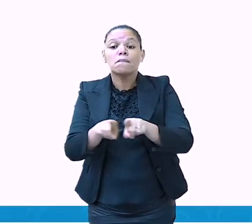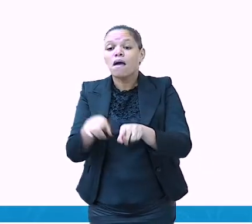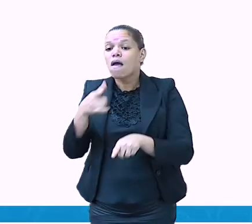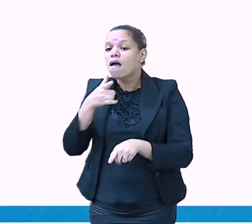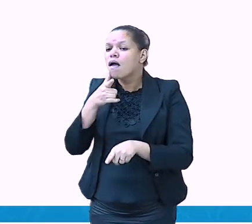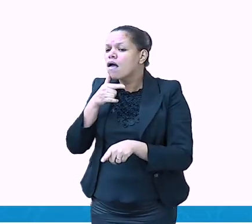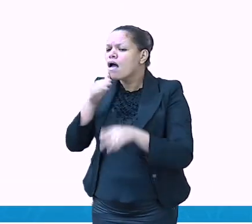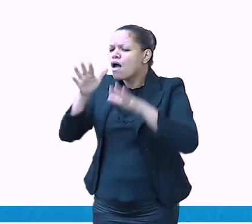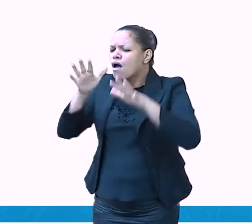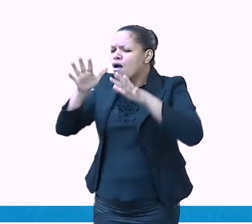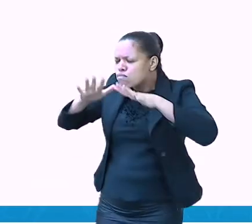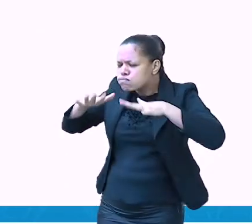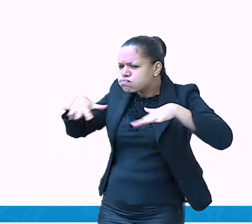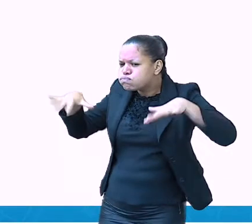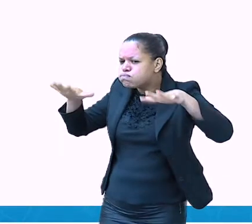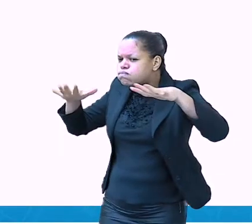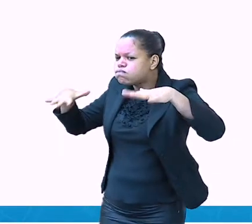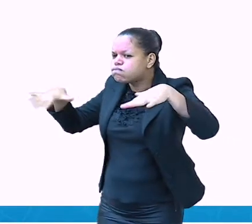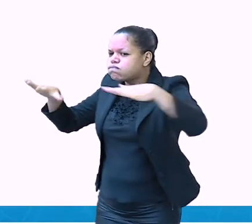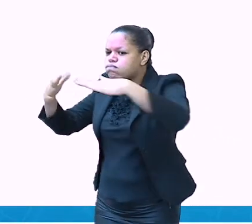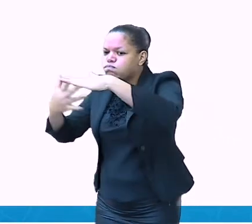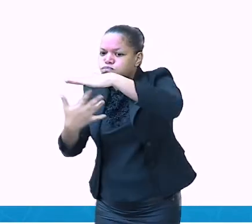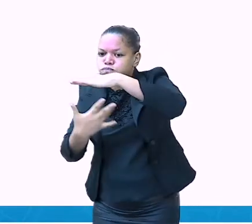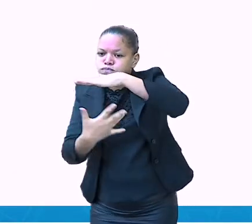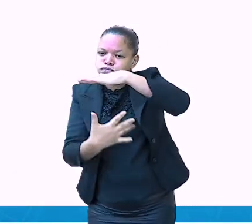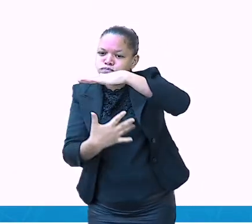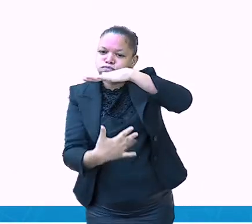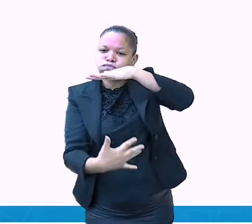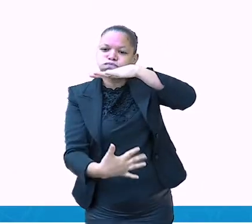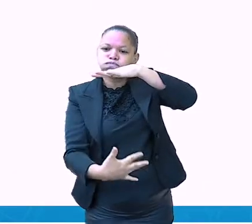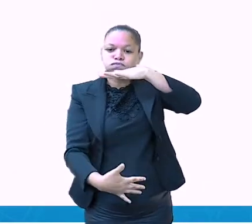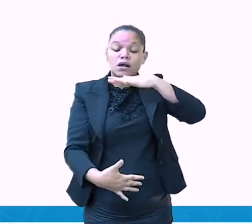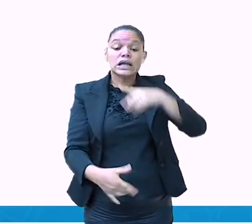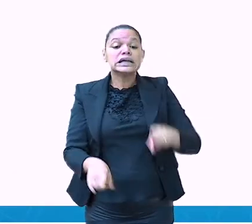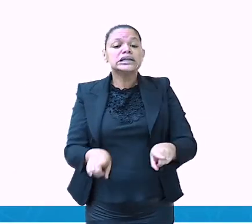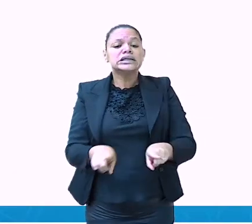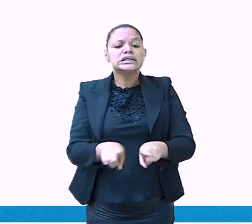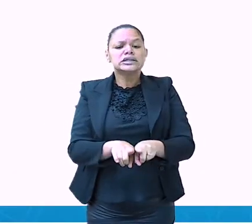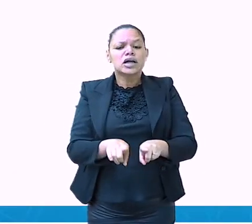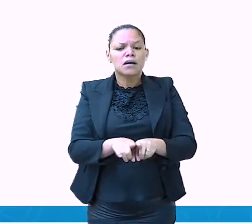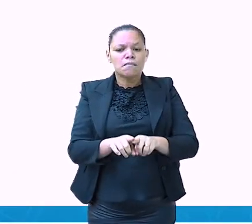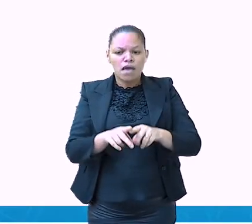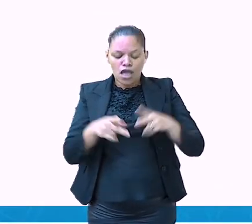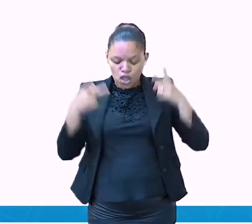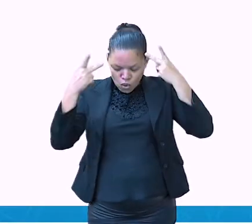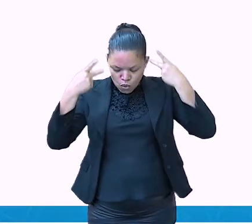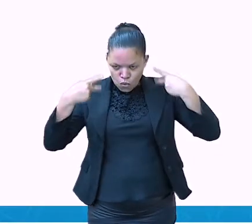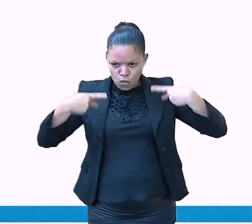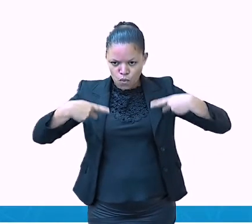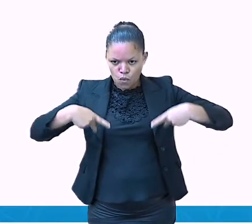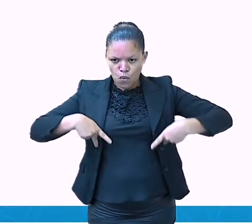também podem viver dentro do corpo de outros seres vivos.